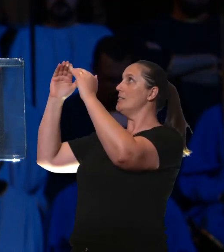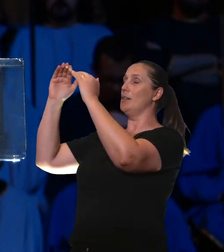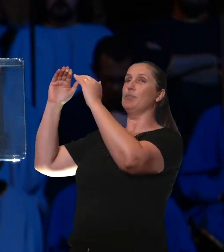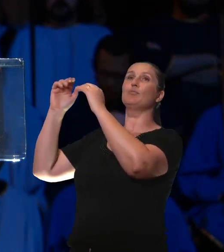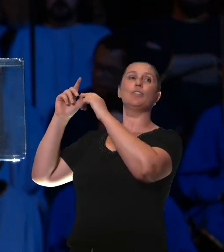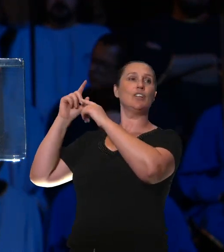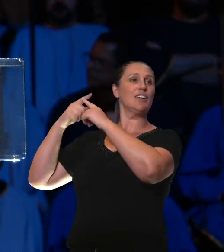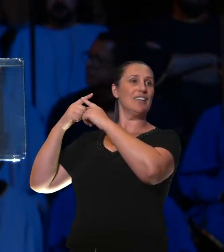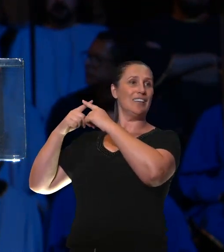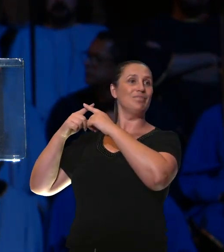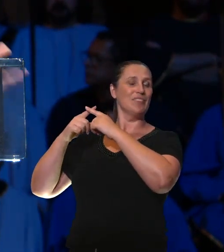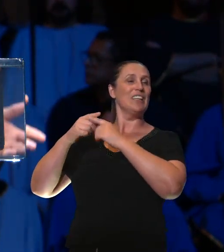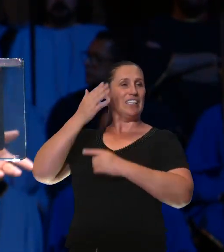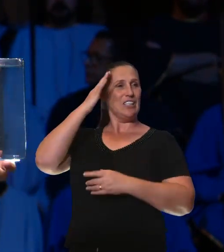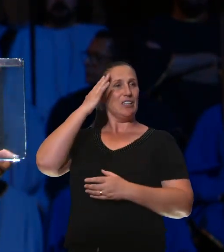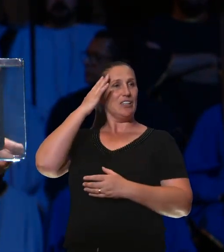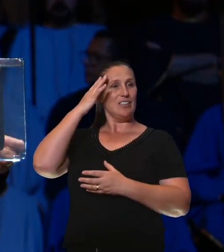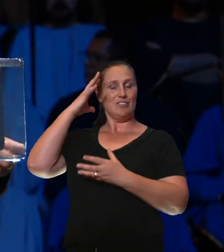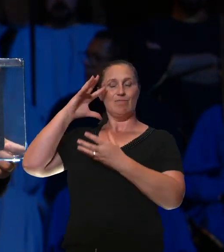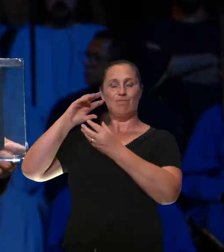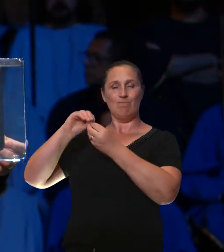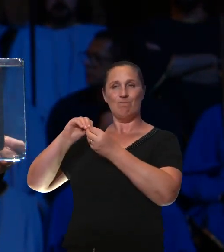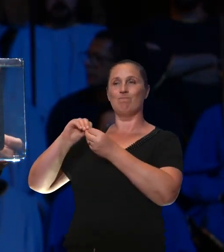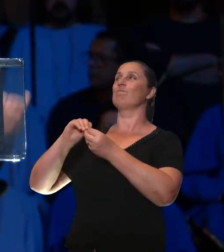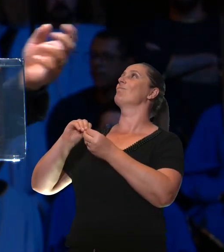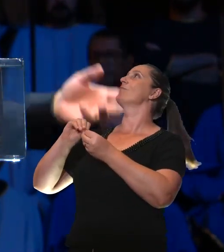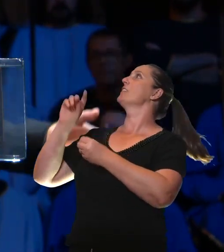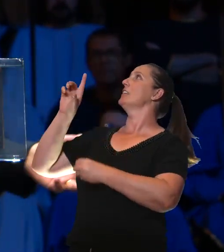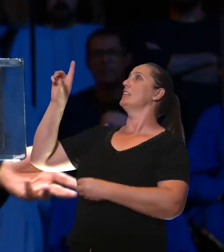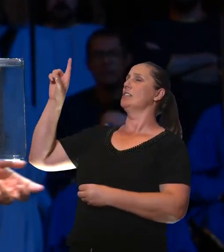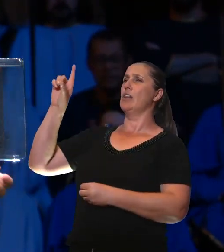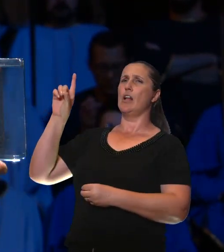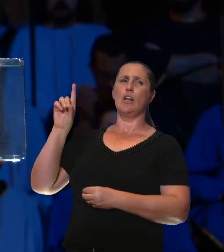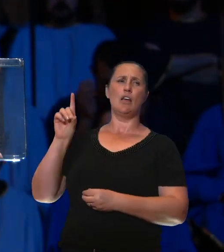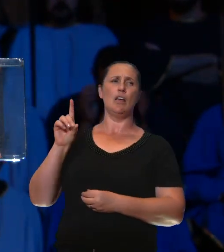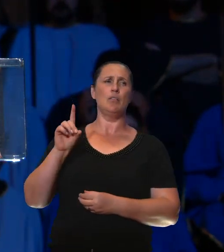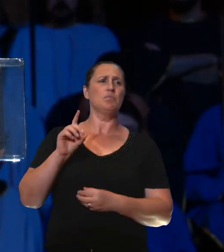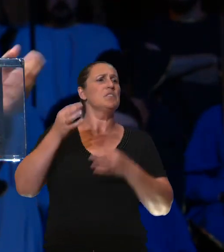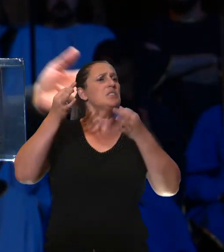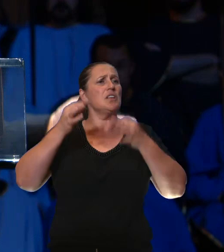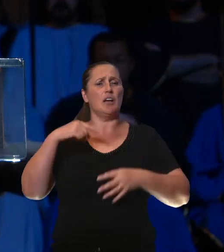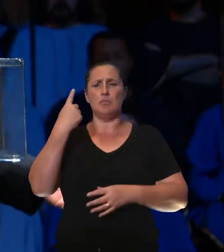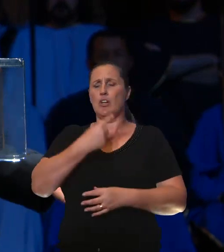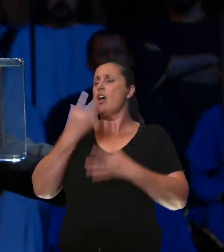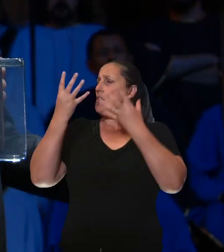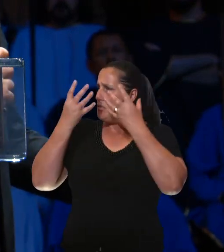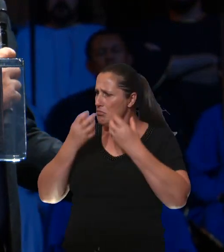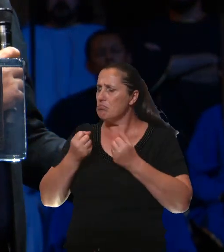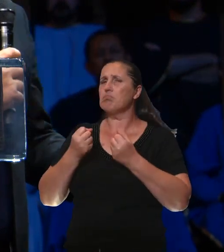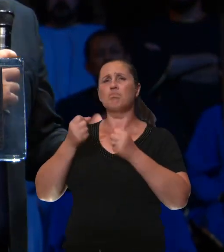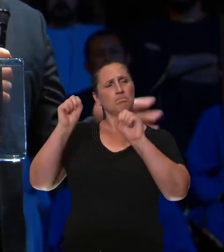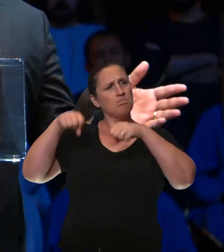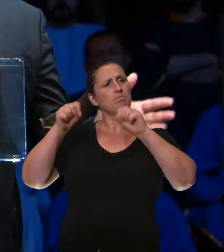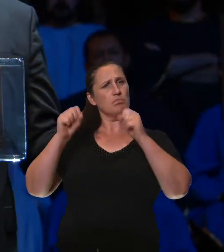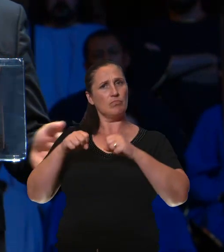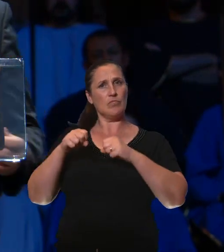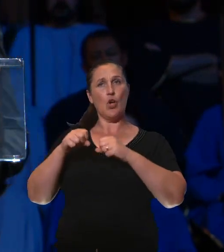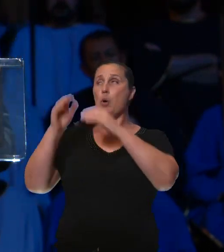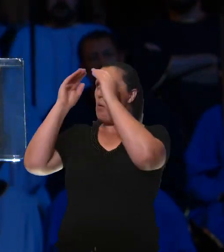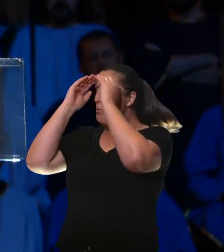convencidos. É lógico para nós, faz sentido, aceitamos,